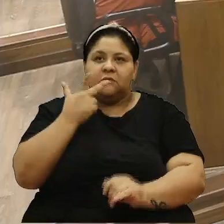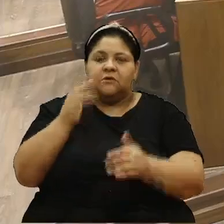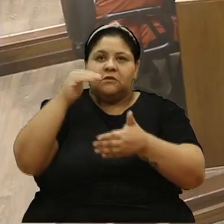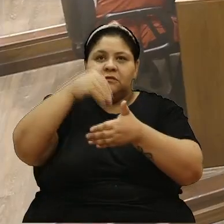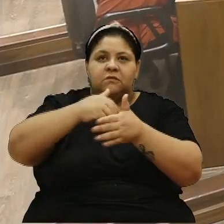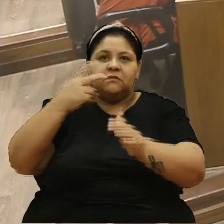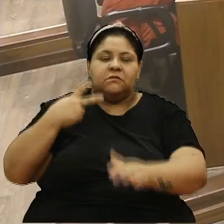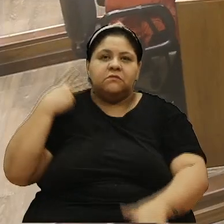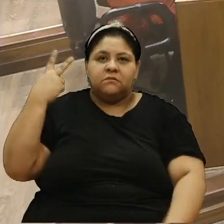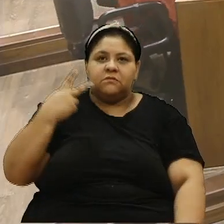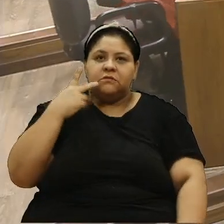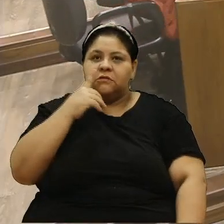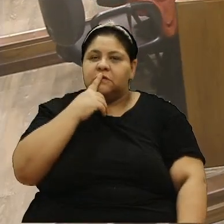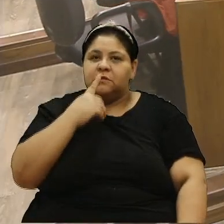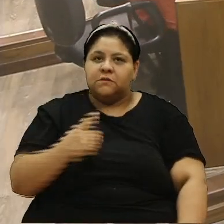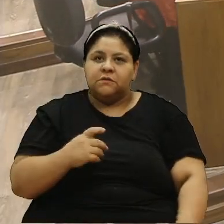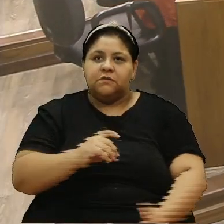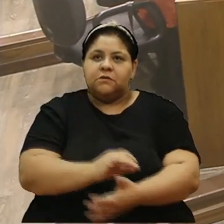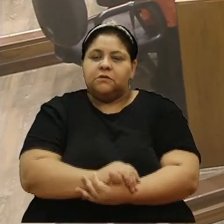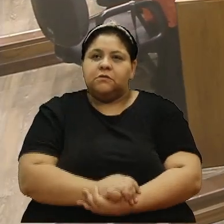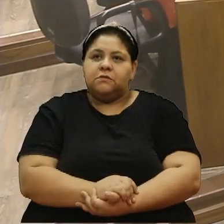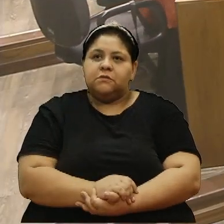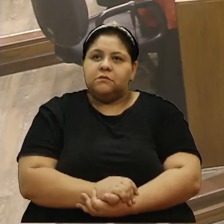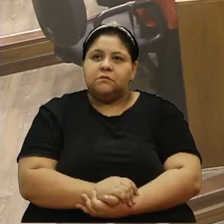Vereadora Rose Frigieri.